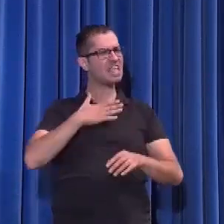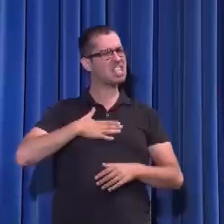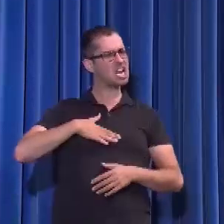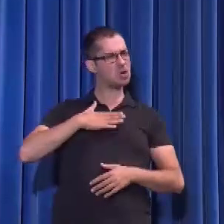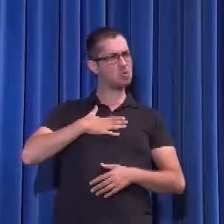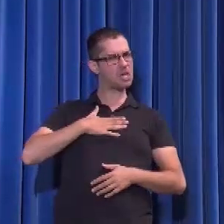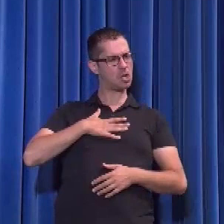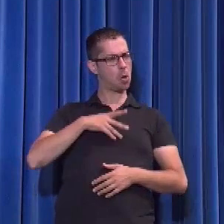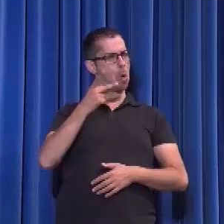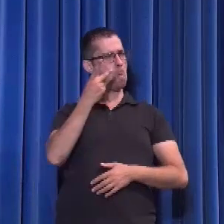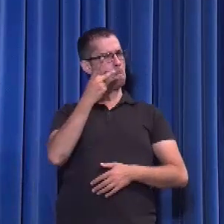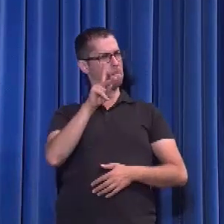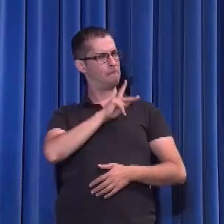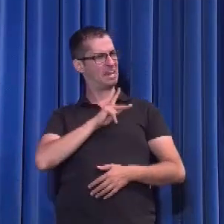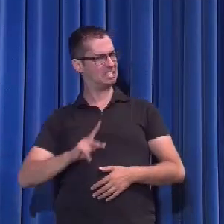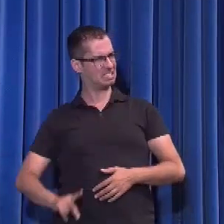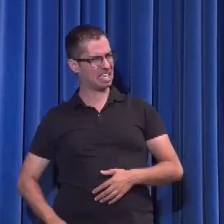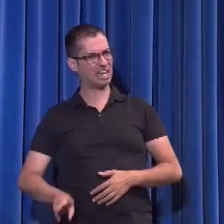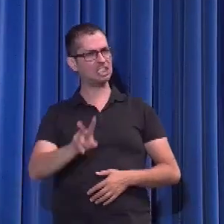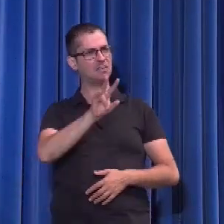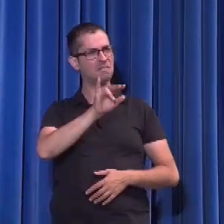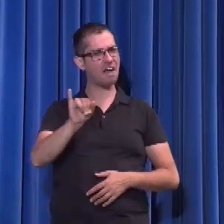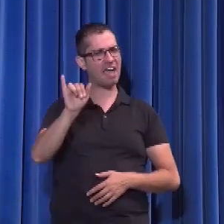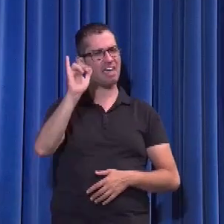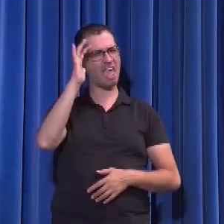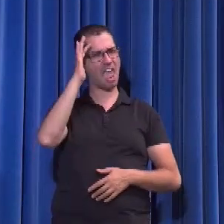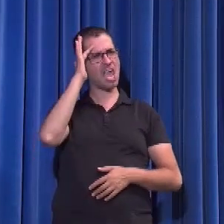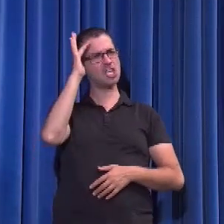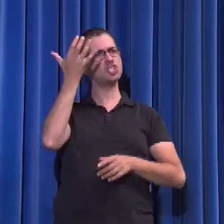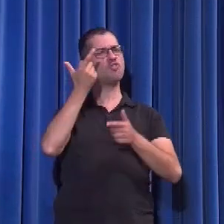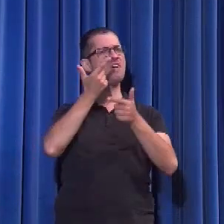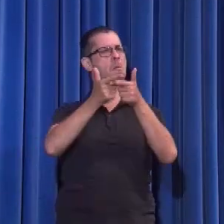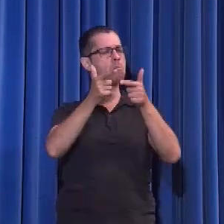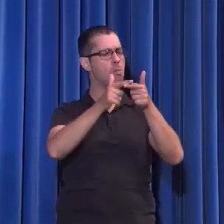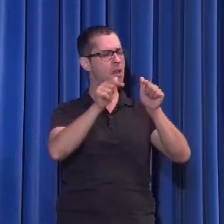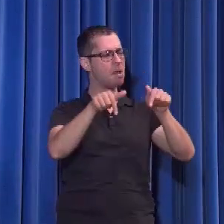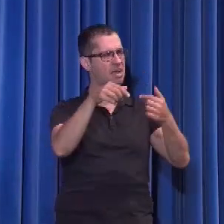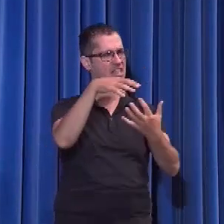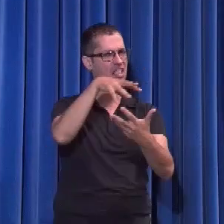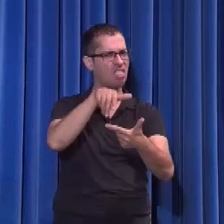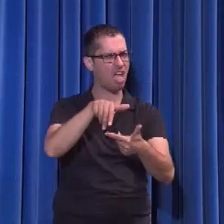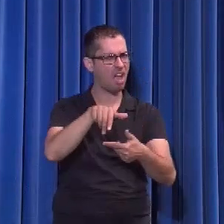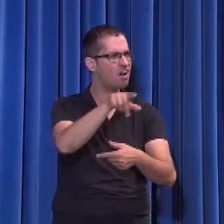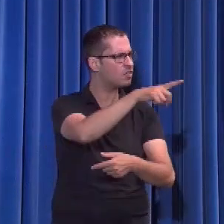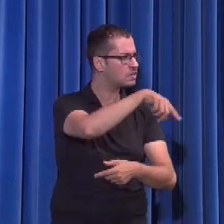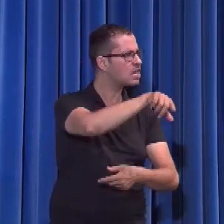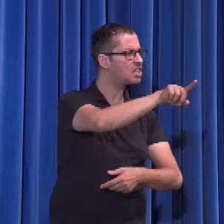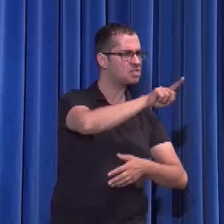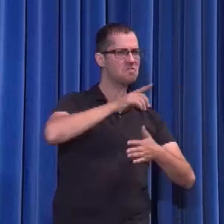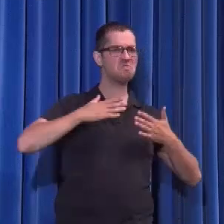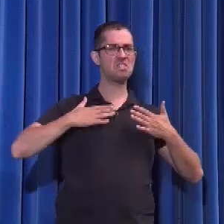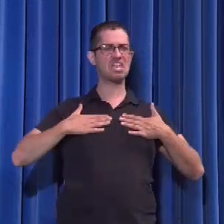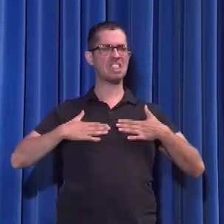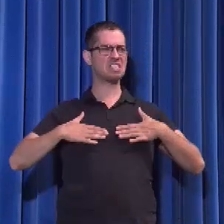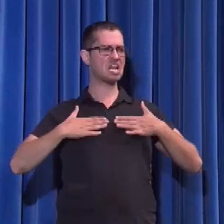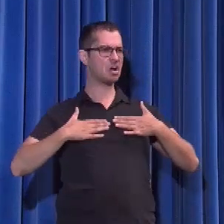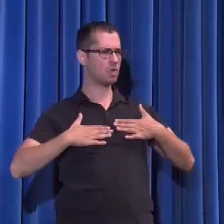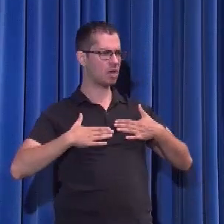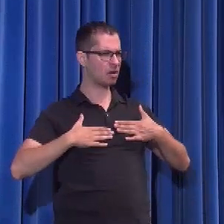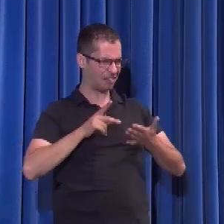que há de resolver o problema da Terra. Fiquem tranquilos, mas é verdade